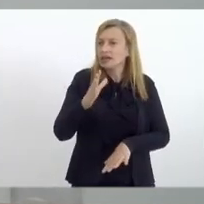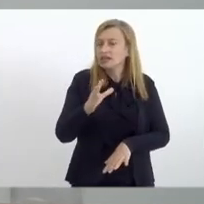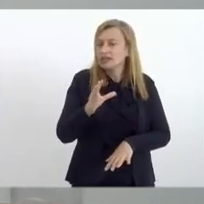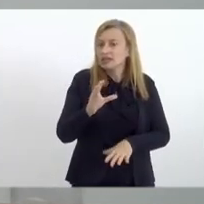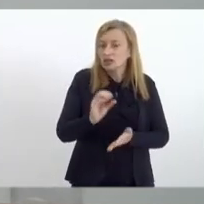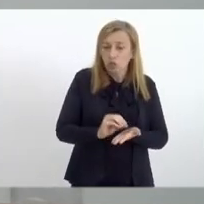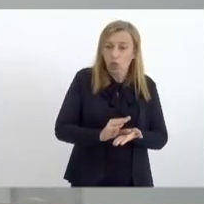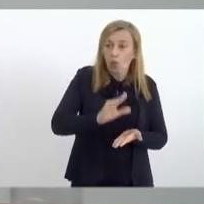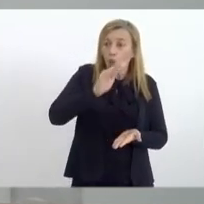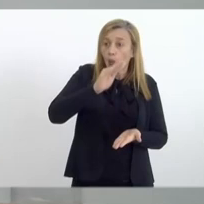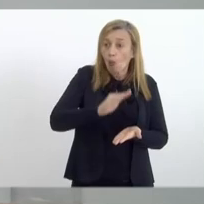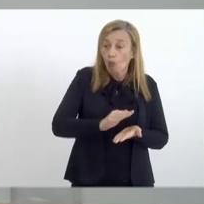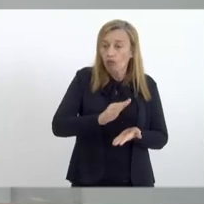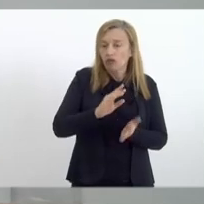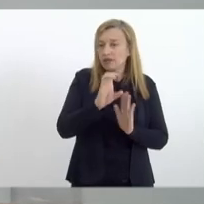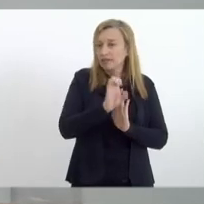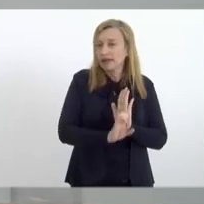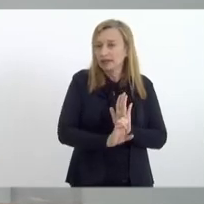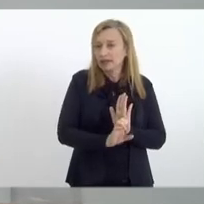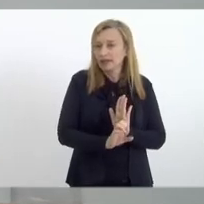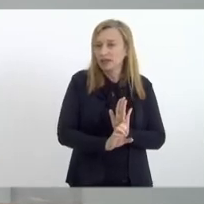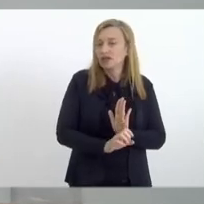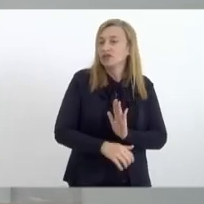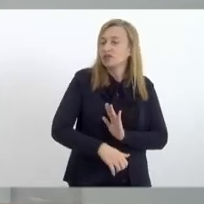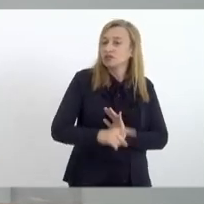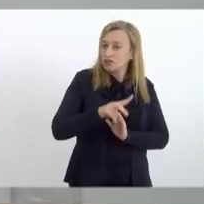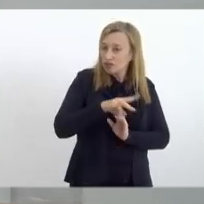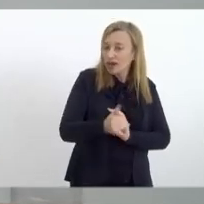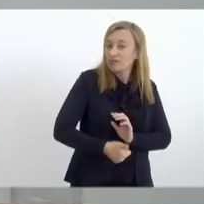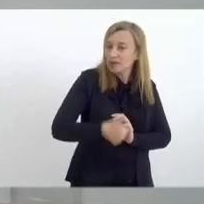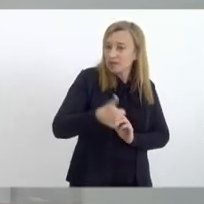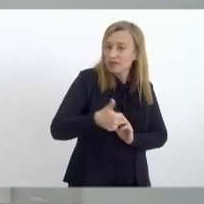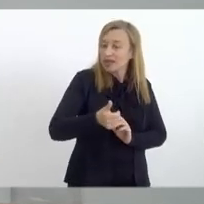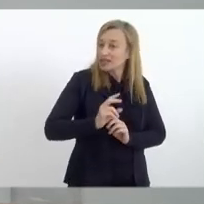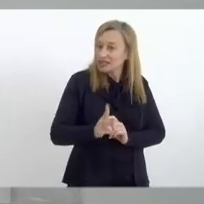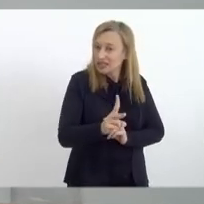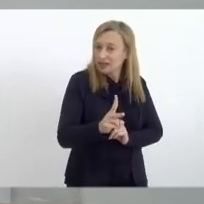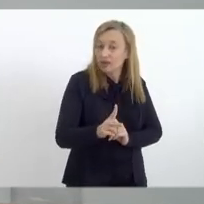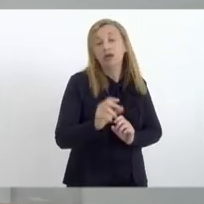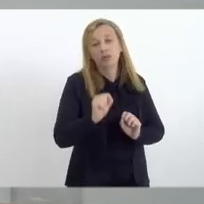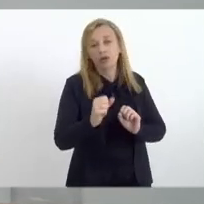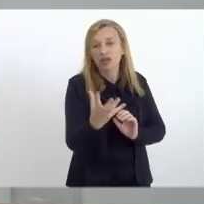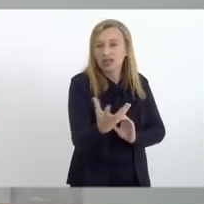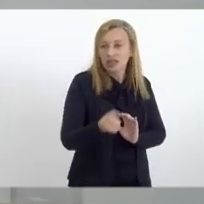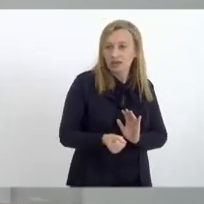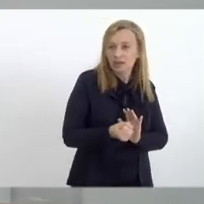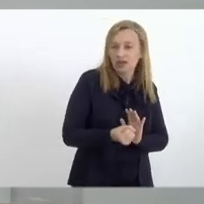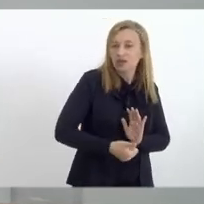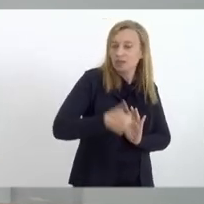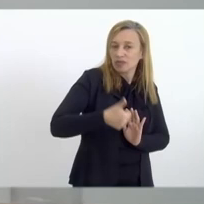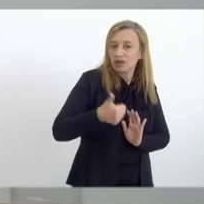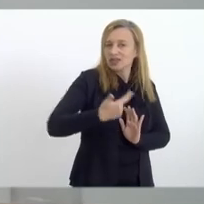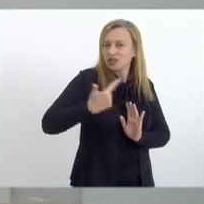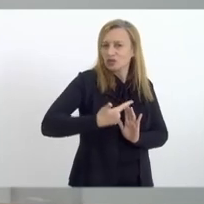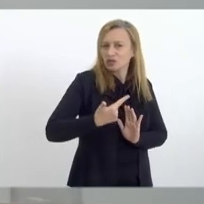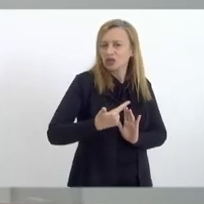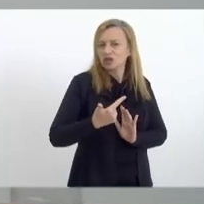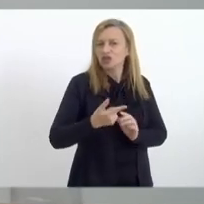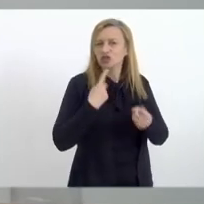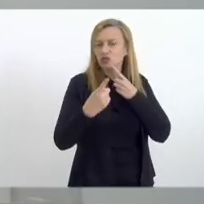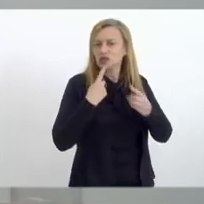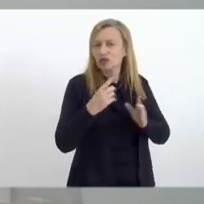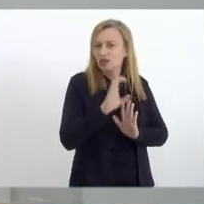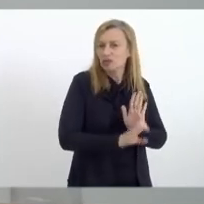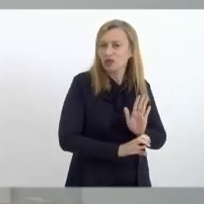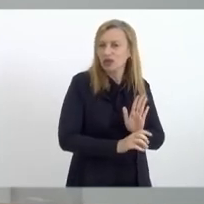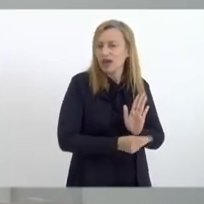emendas impressionante. O projeto, quando vai em primeira, ele pode, toda vez que ele vai ao plenário, ele pode receber emenda em primeira e segunda discussão, sai de pauta,